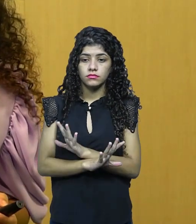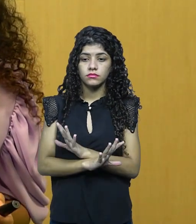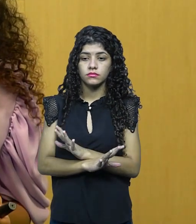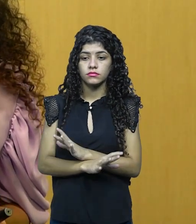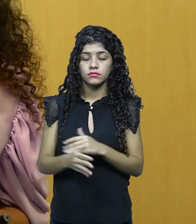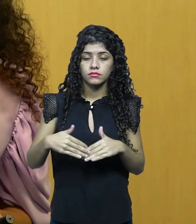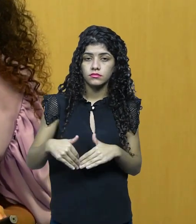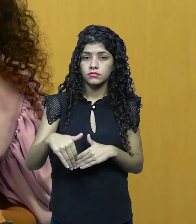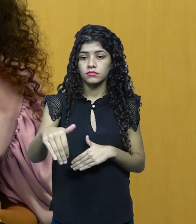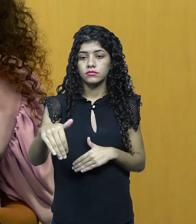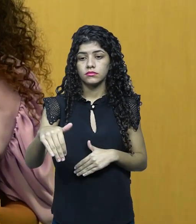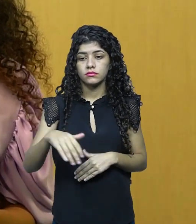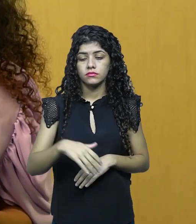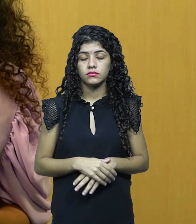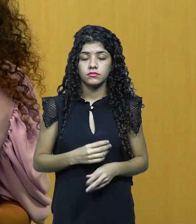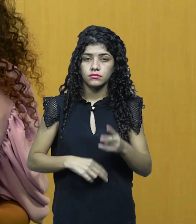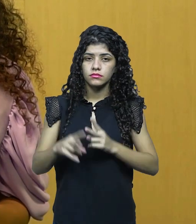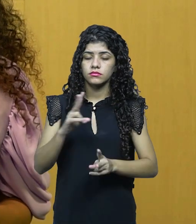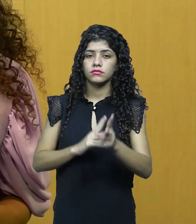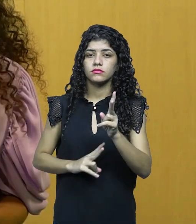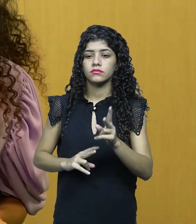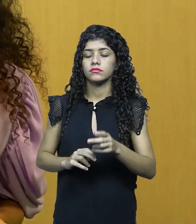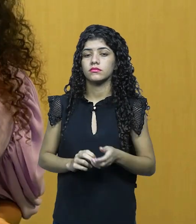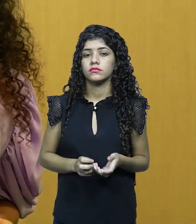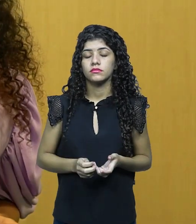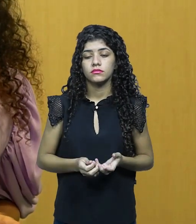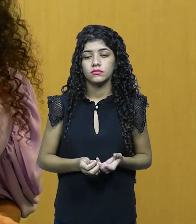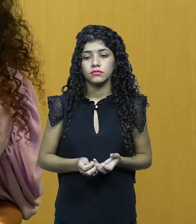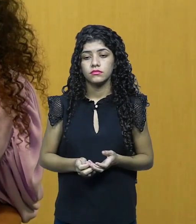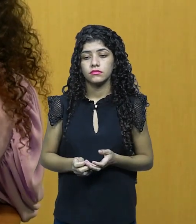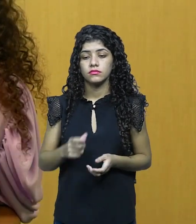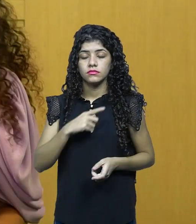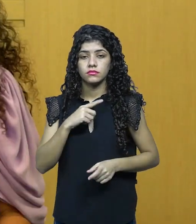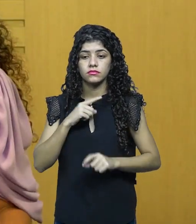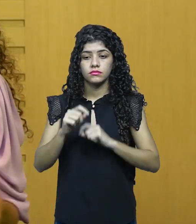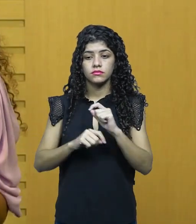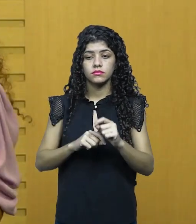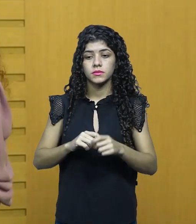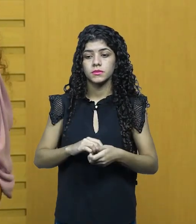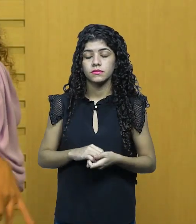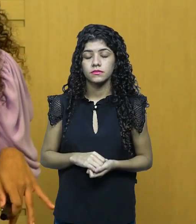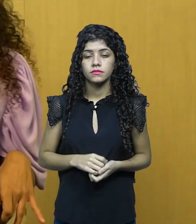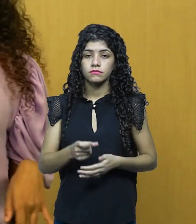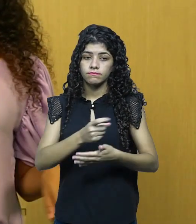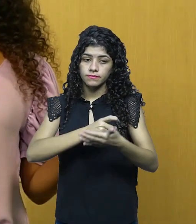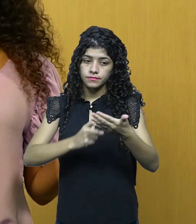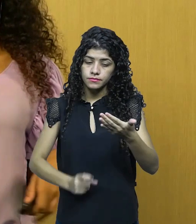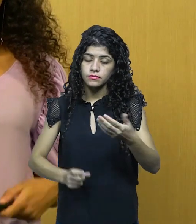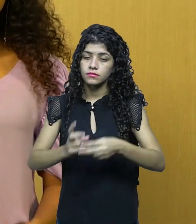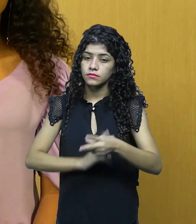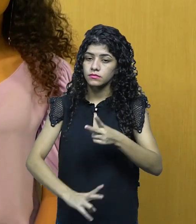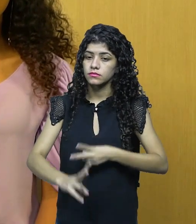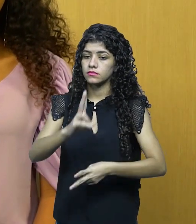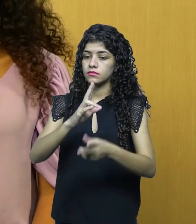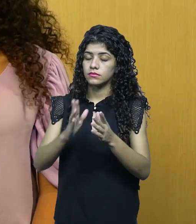no final do cabeçalho contínuos, ou ao mesmo tempo, ou instantes depois. porque isso vai garantir que o